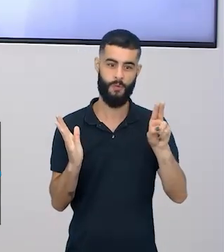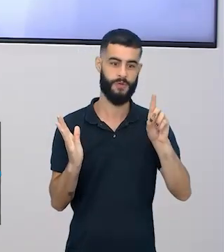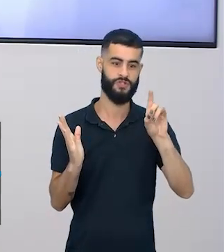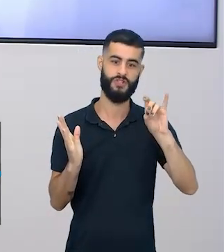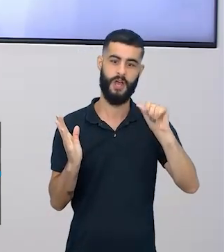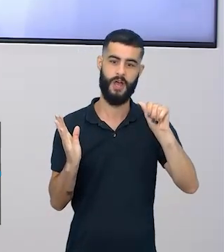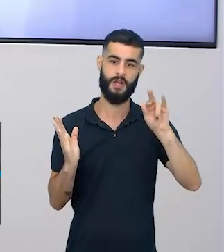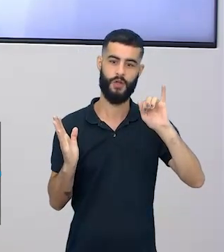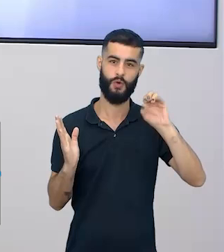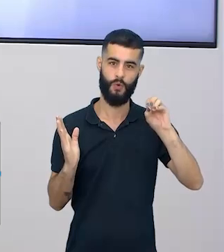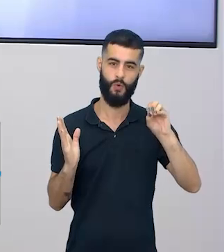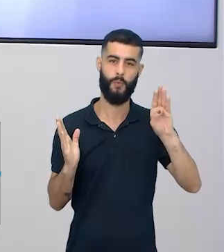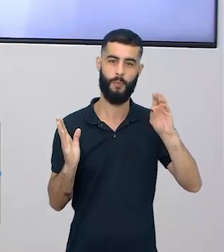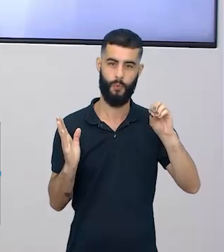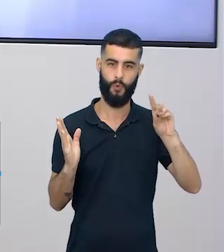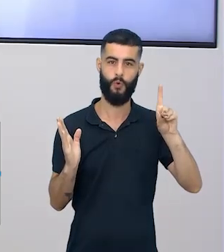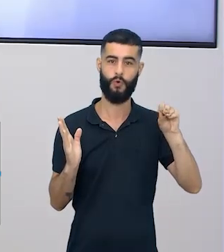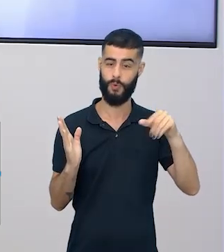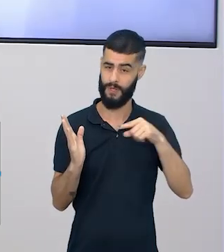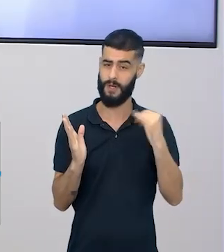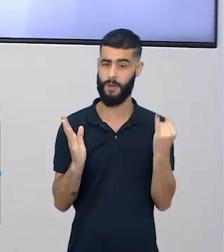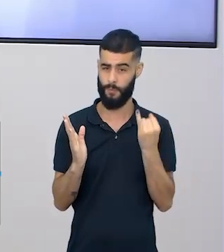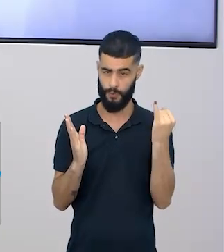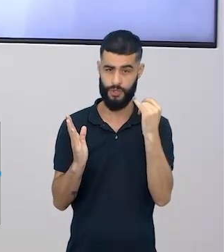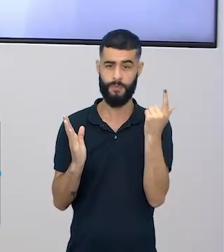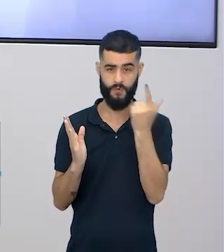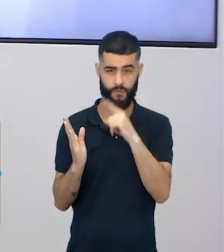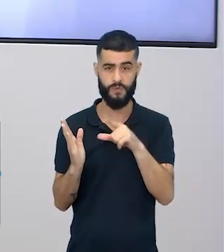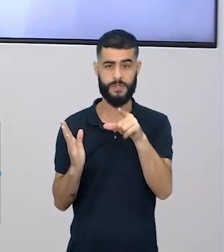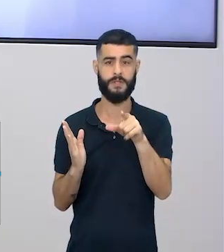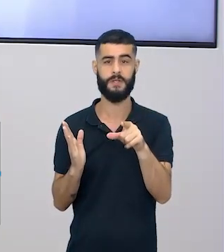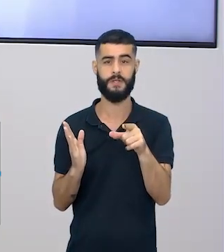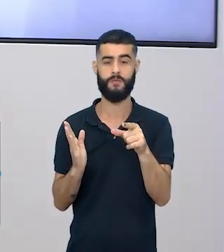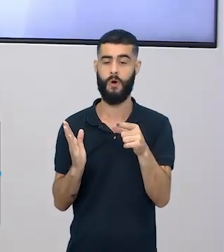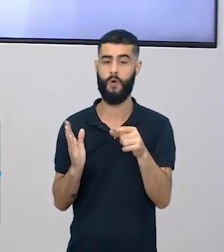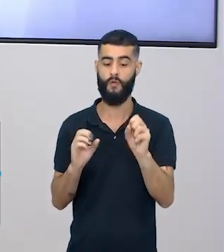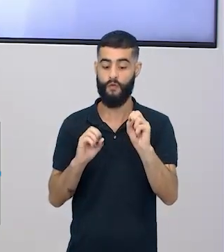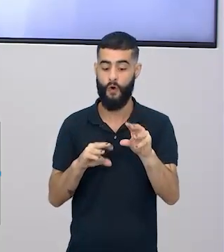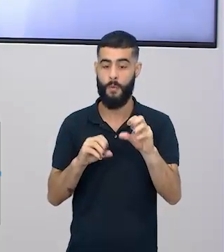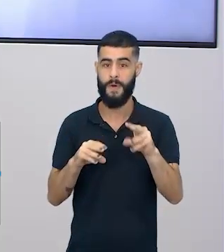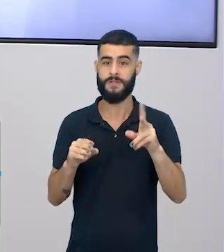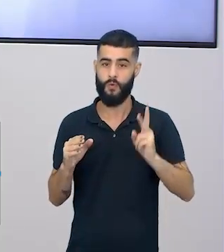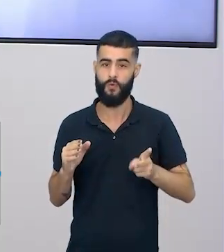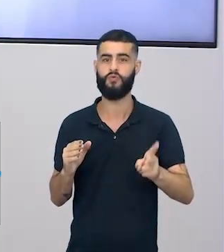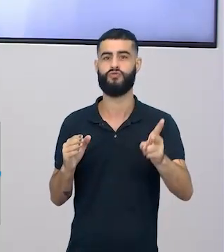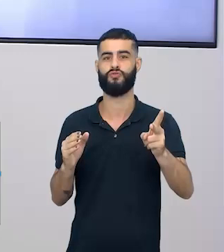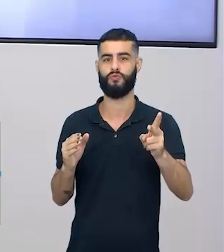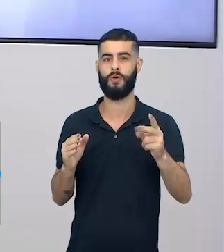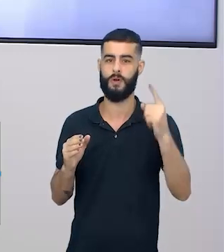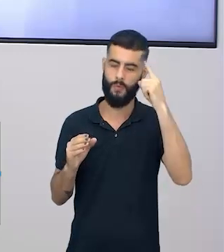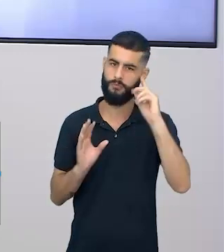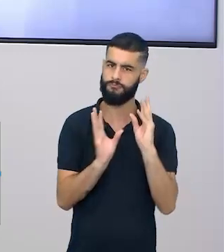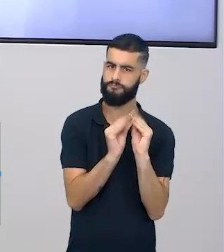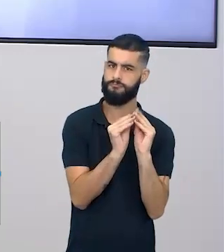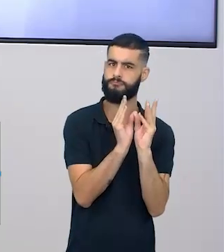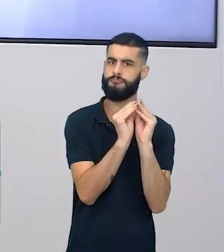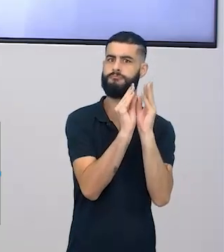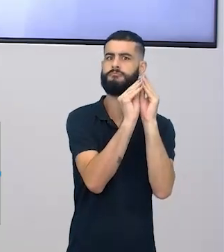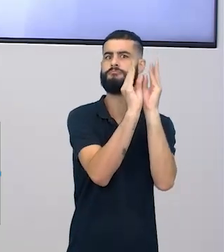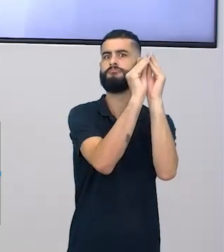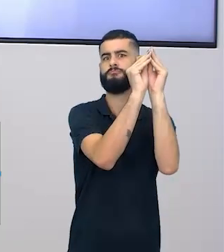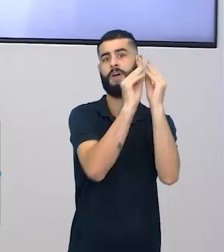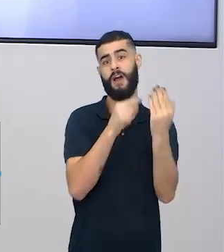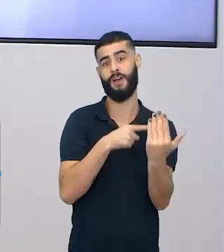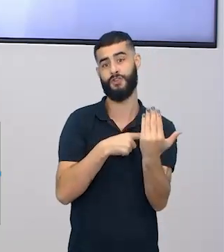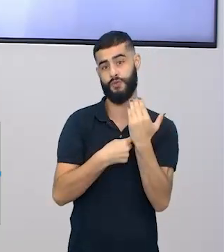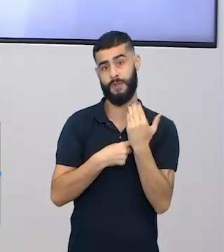para que você possa ter a sua formação continuada. A TPC é um espaço de formação continuada também. E os registros,